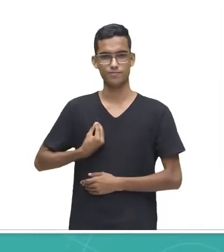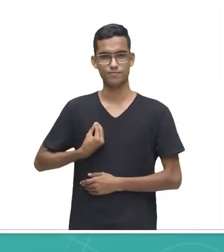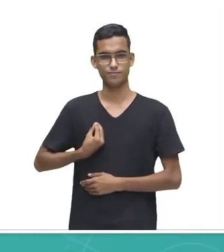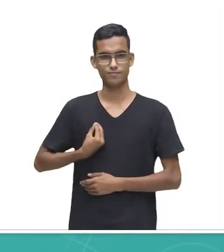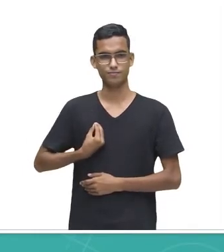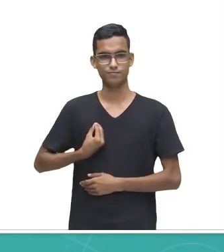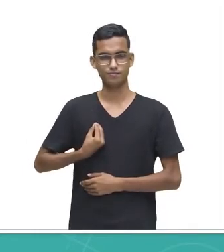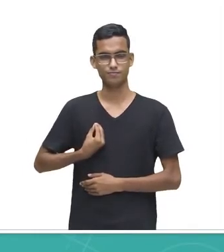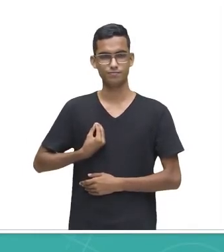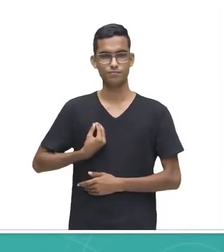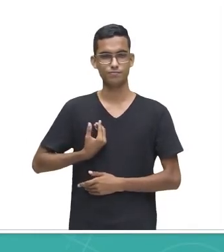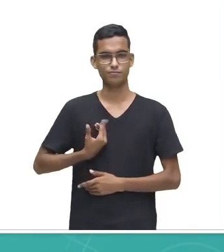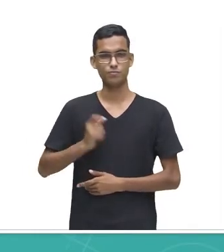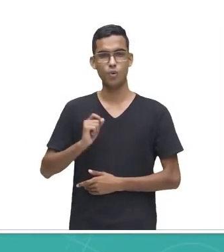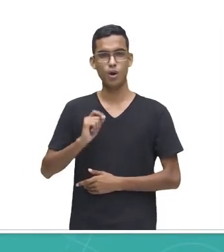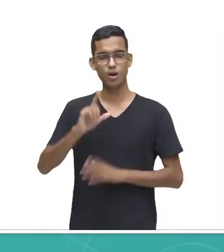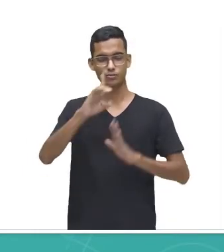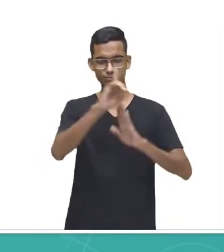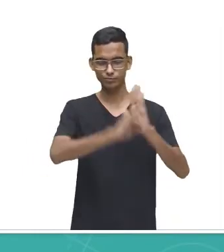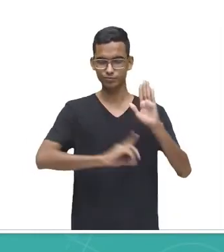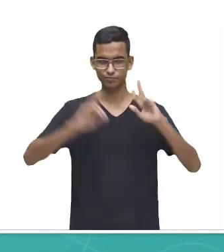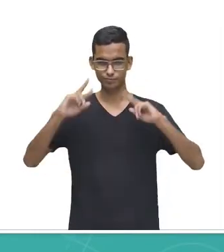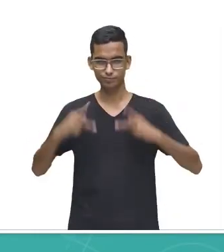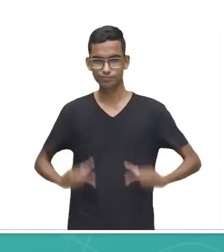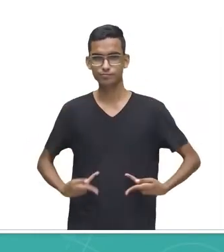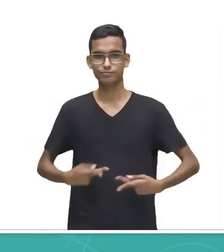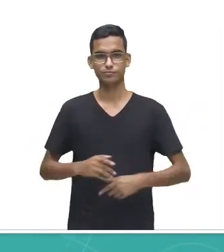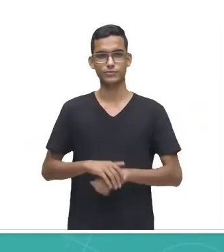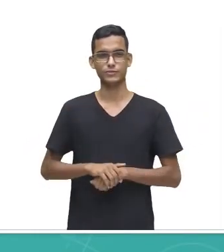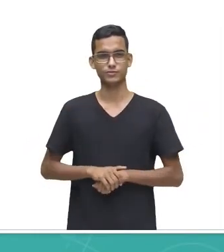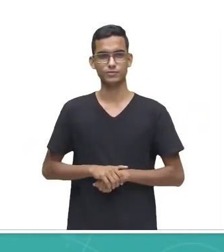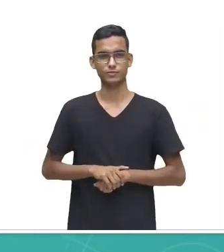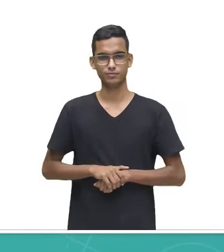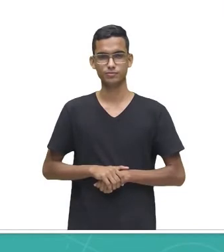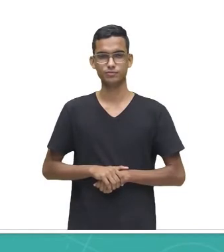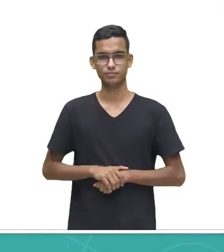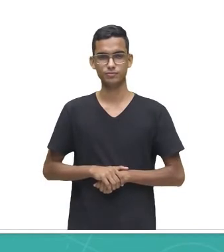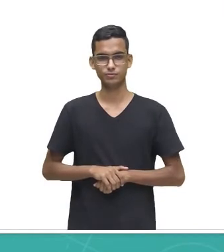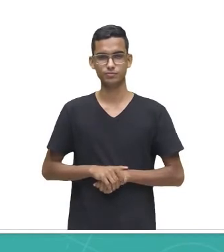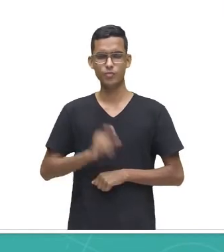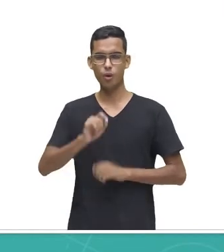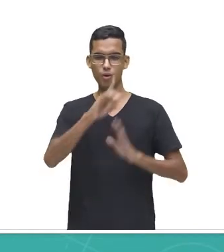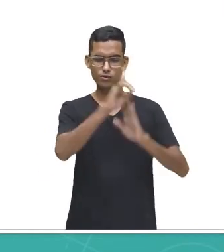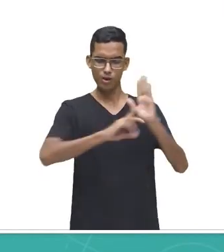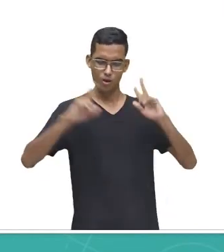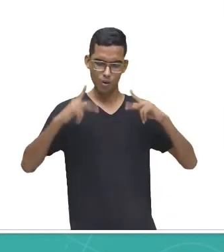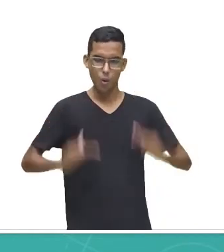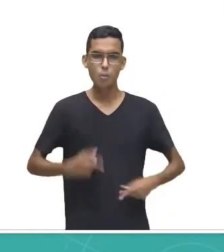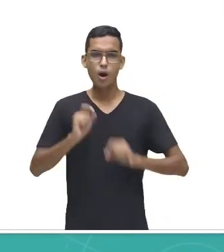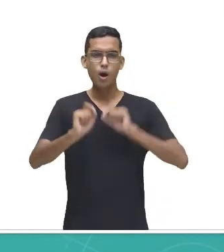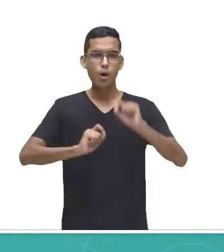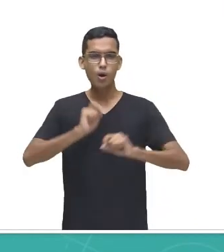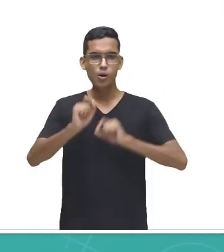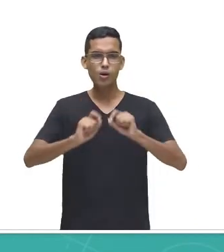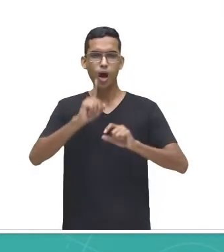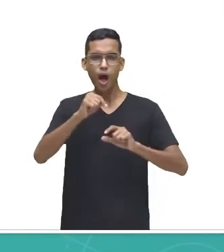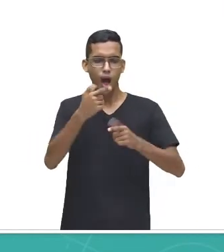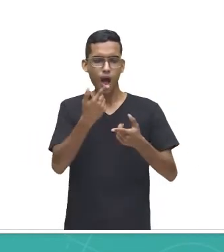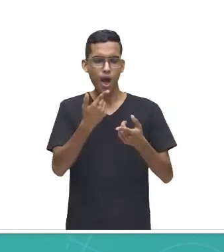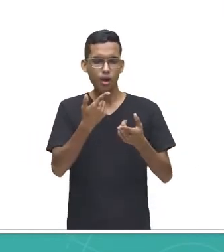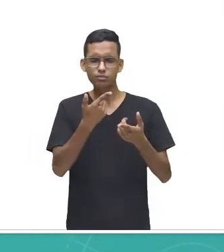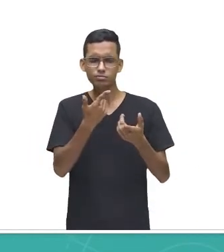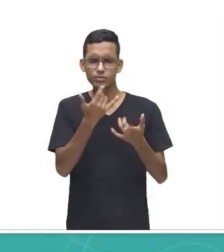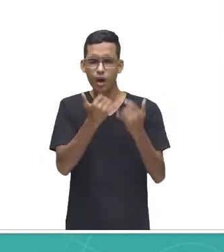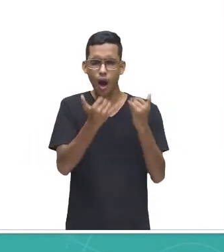humana. E a dignidade humana é o objeto, é o